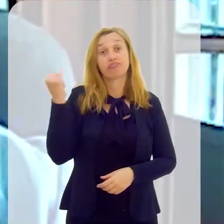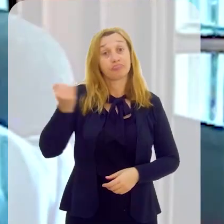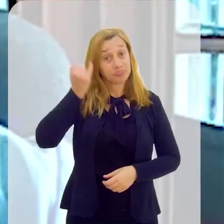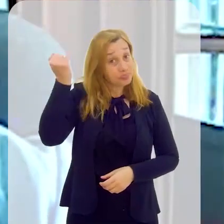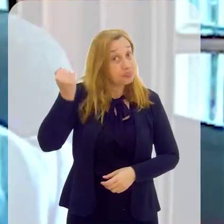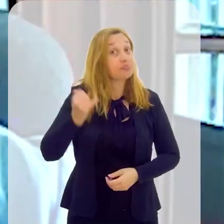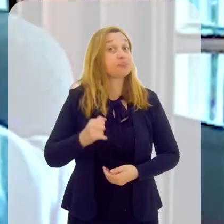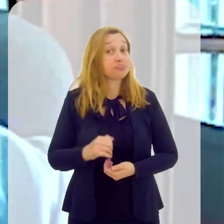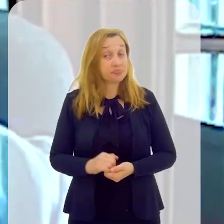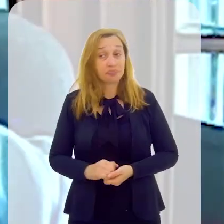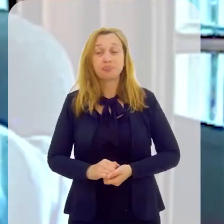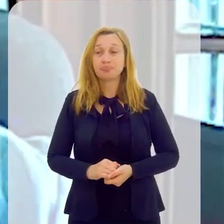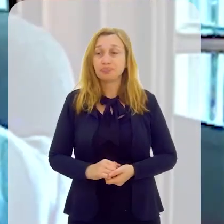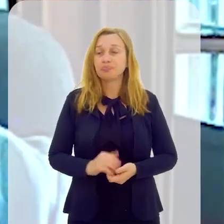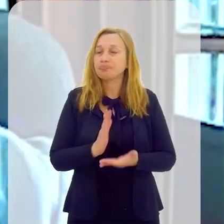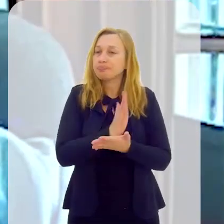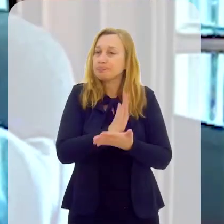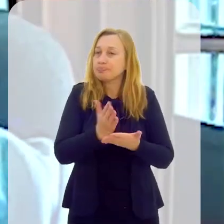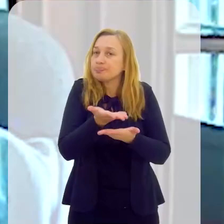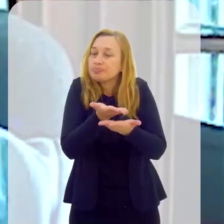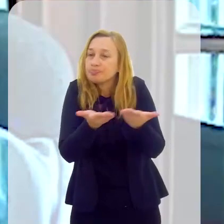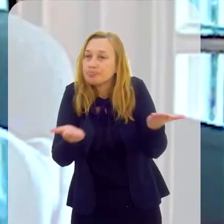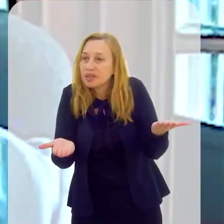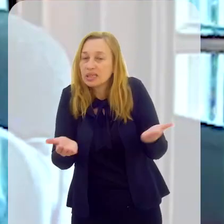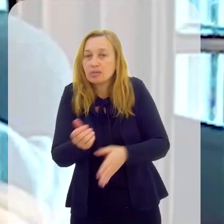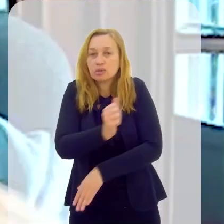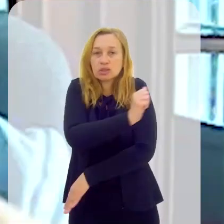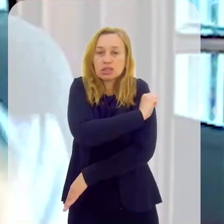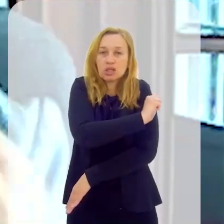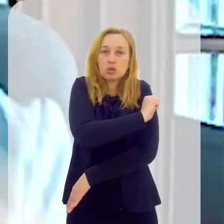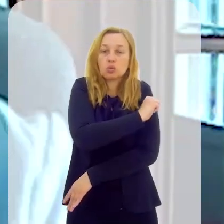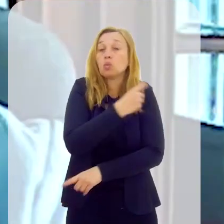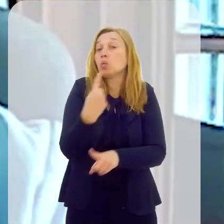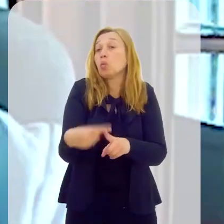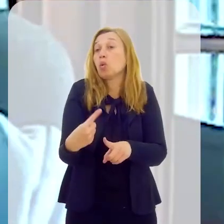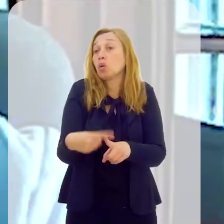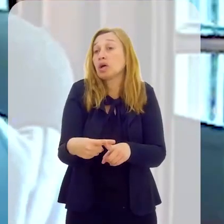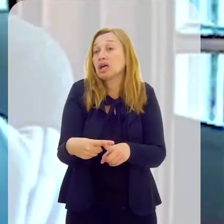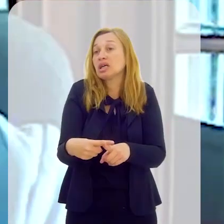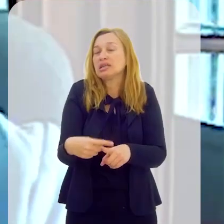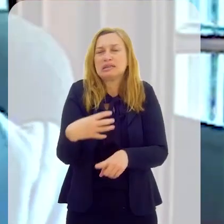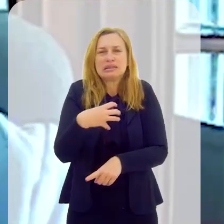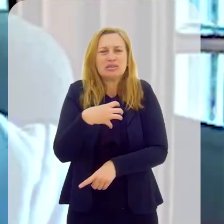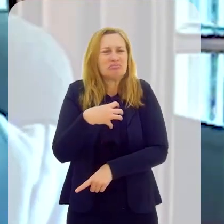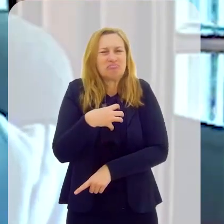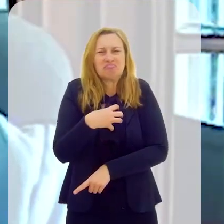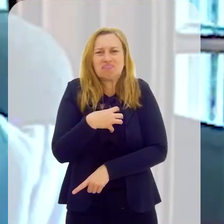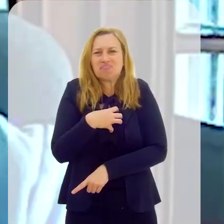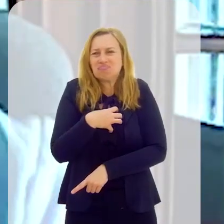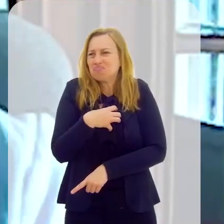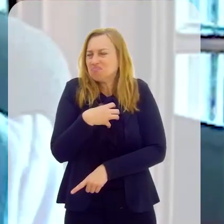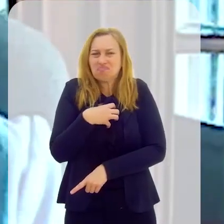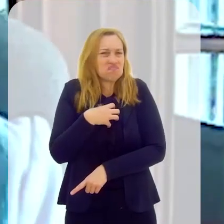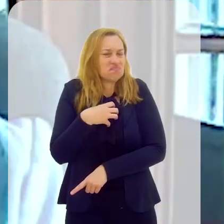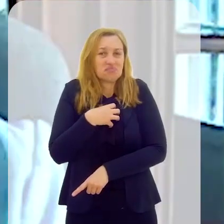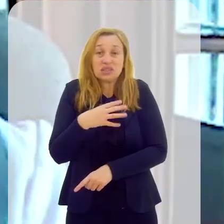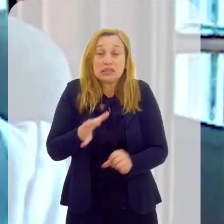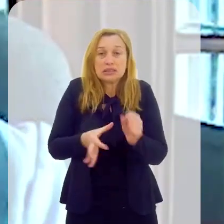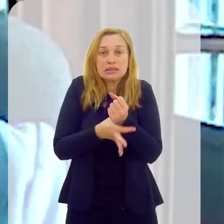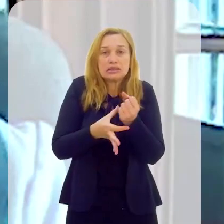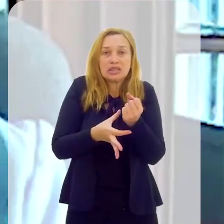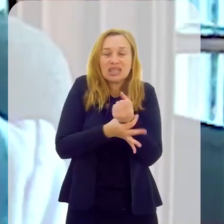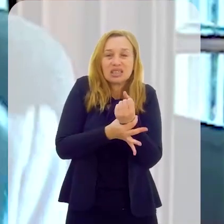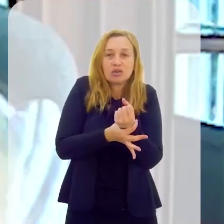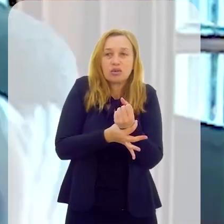pública. Essa questão é muito importante. Nós, às vezes, perdemos alunos porque eles não se sentem